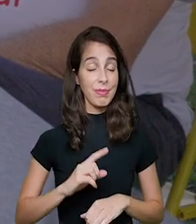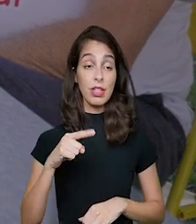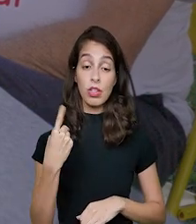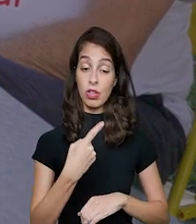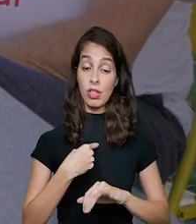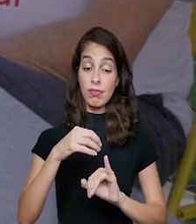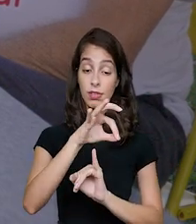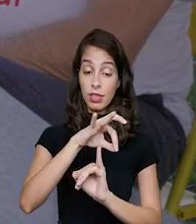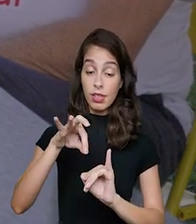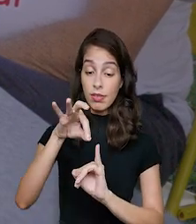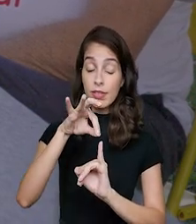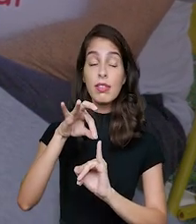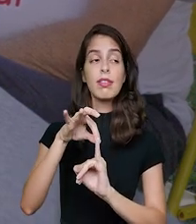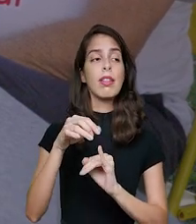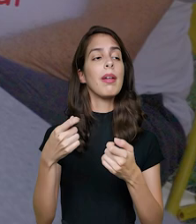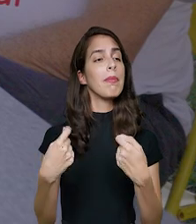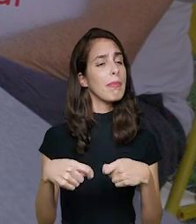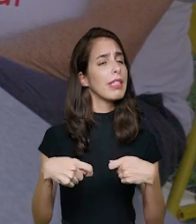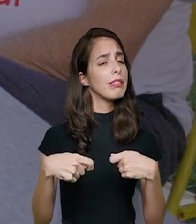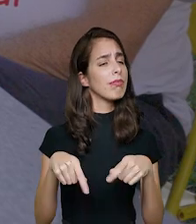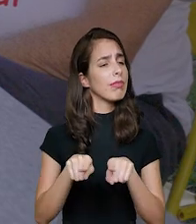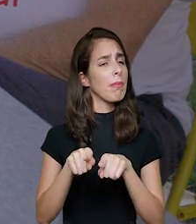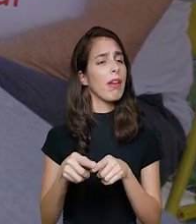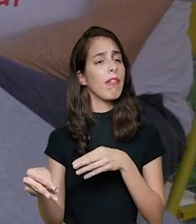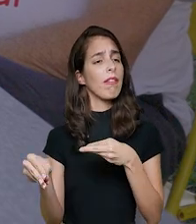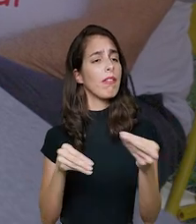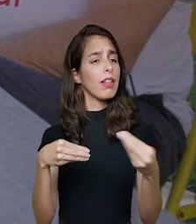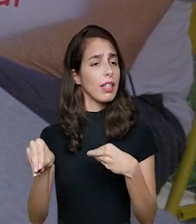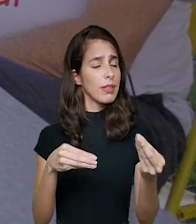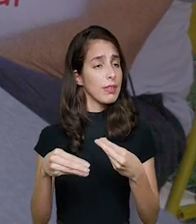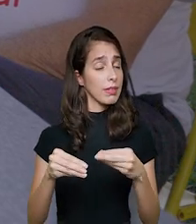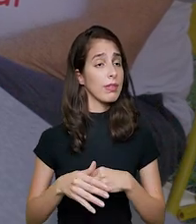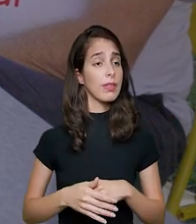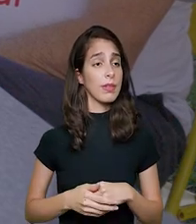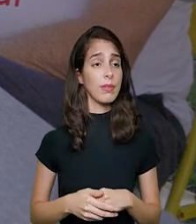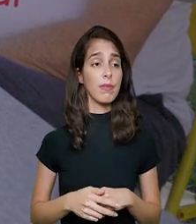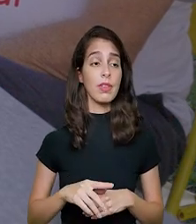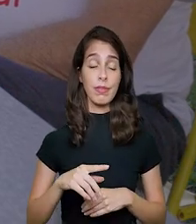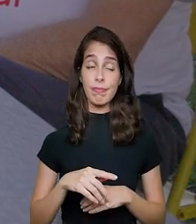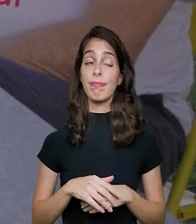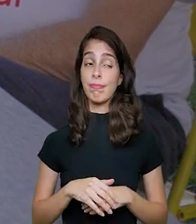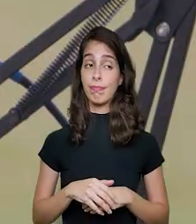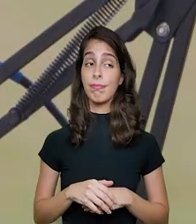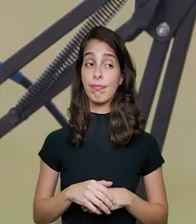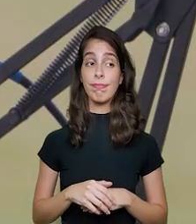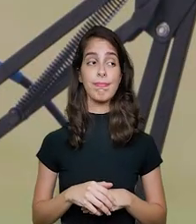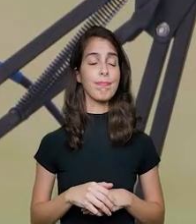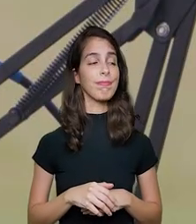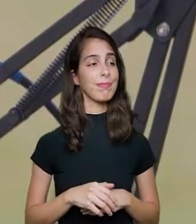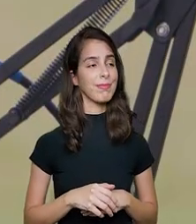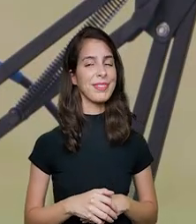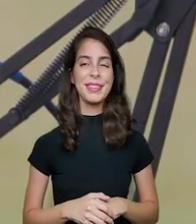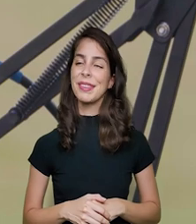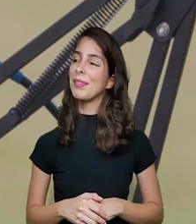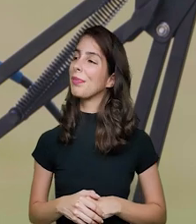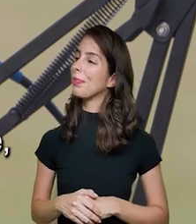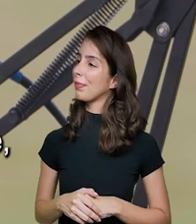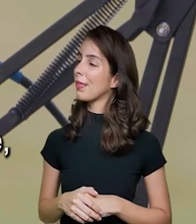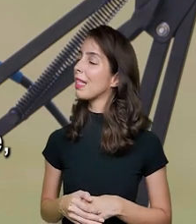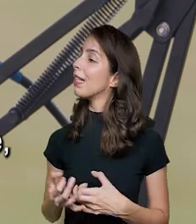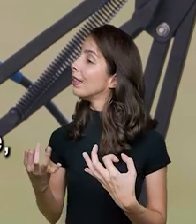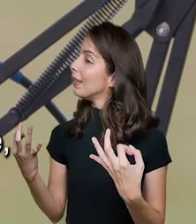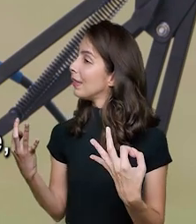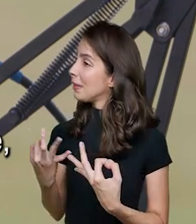É o que eu chamo de paa do Futuro né e a gente precisa dar conta disso perfeito perfeito